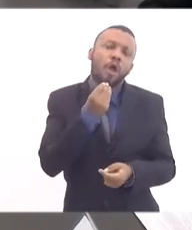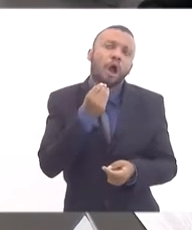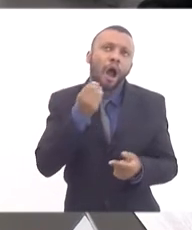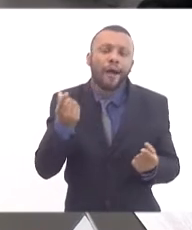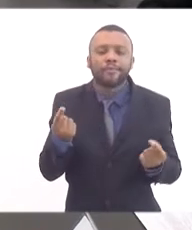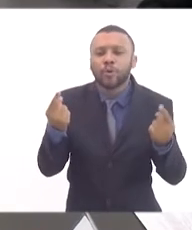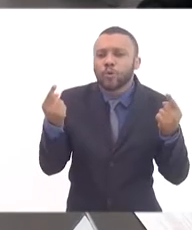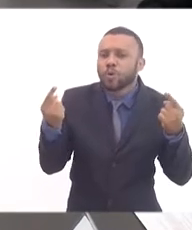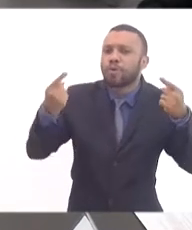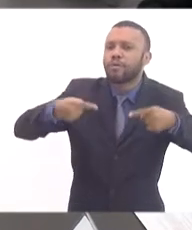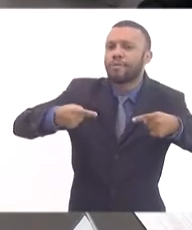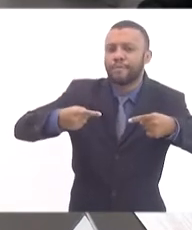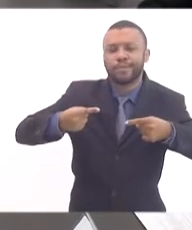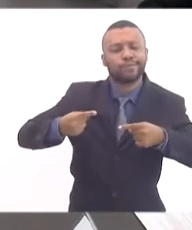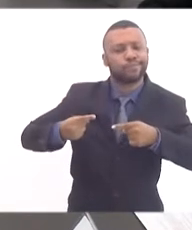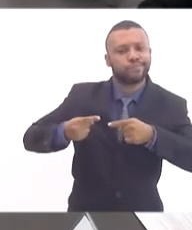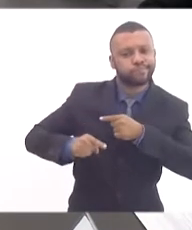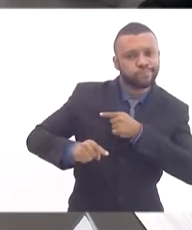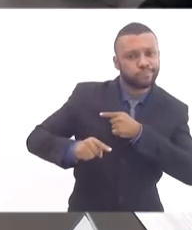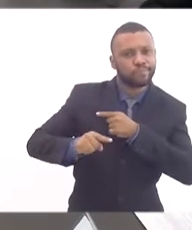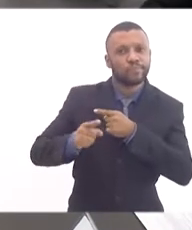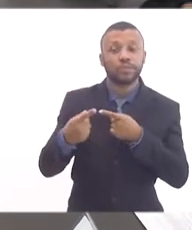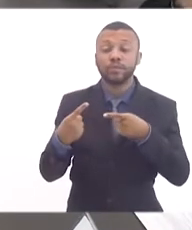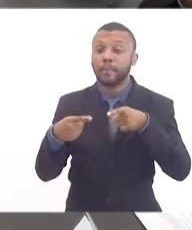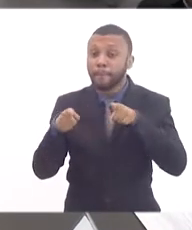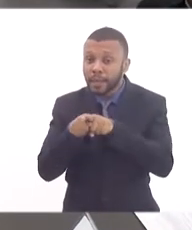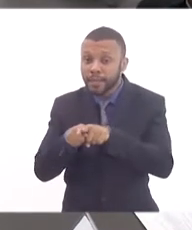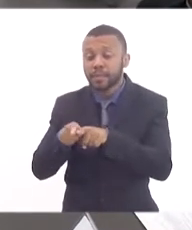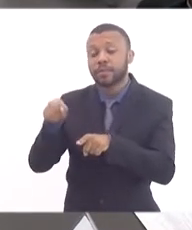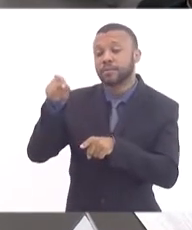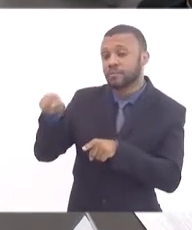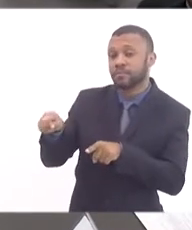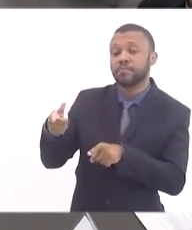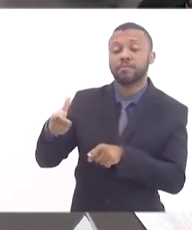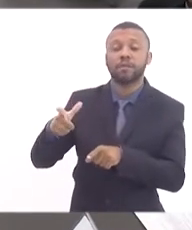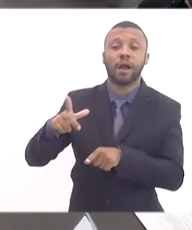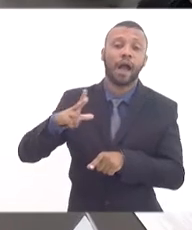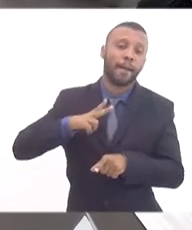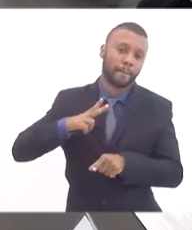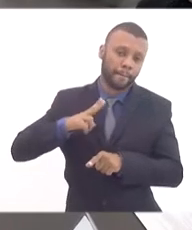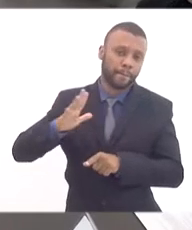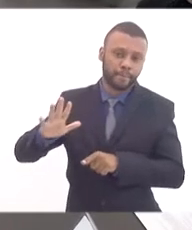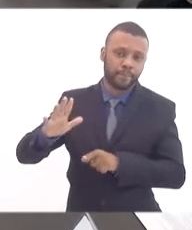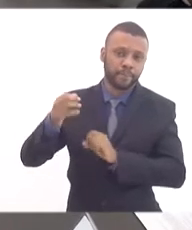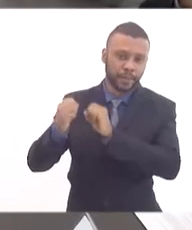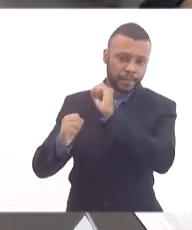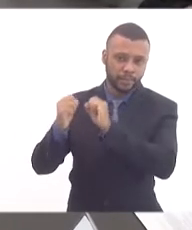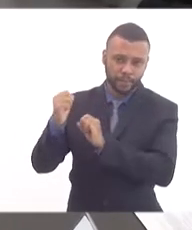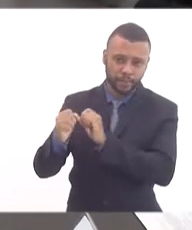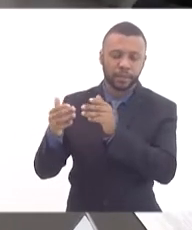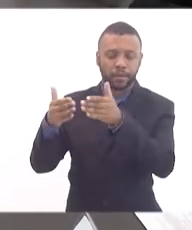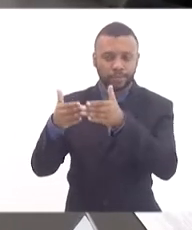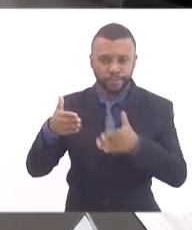conflitos também um a iniciativa privada por favor pedra